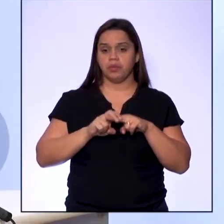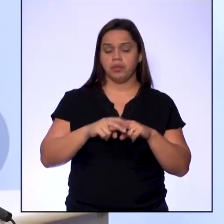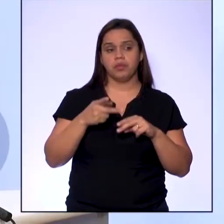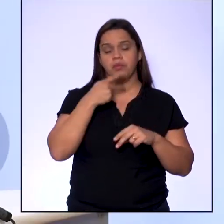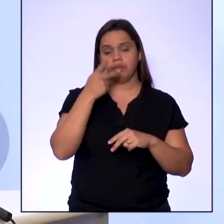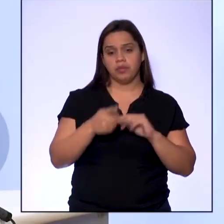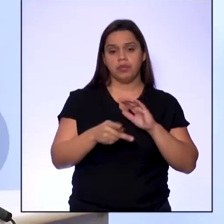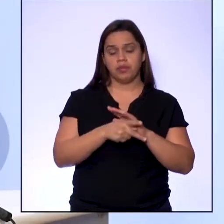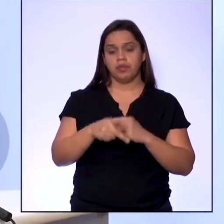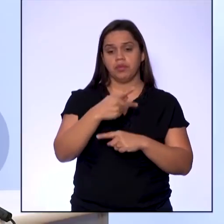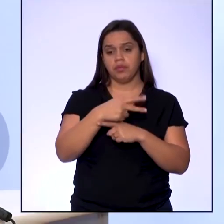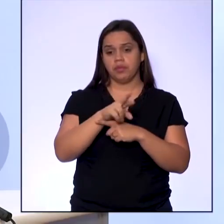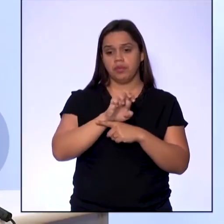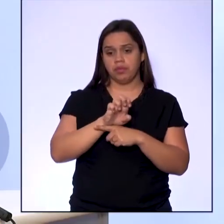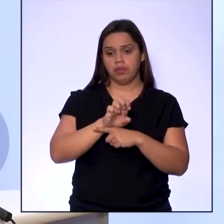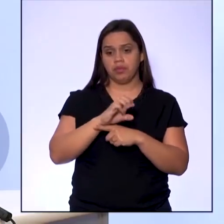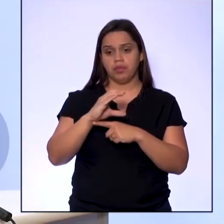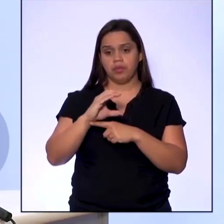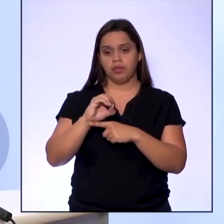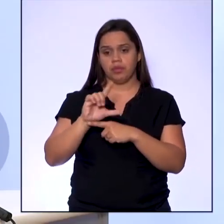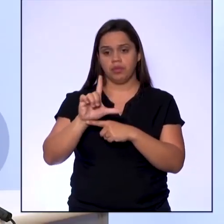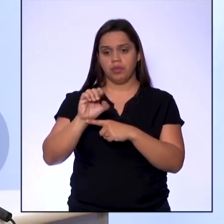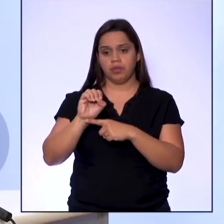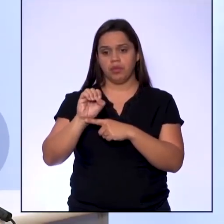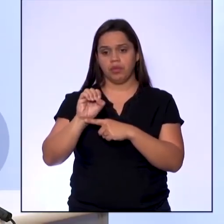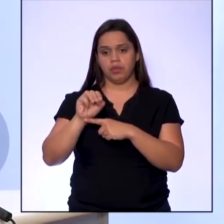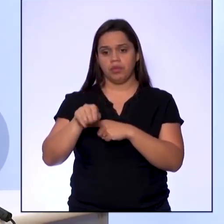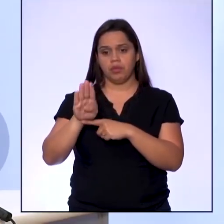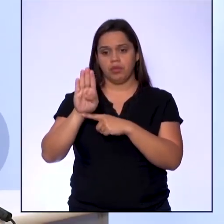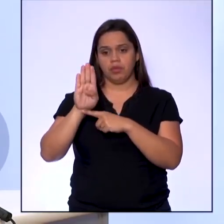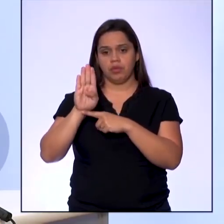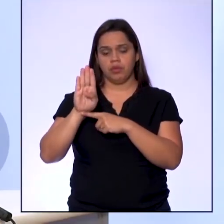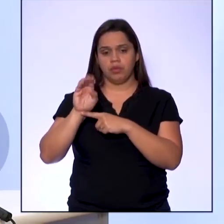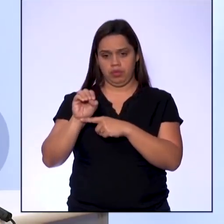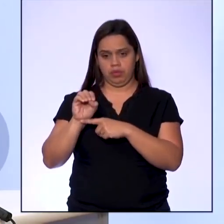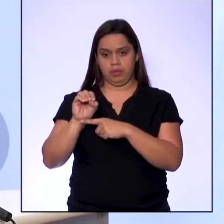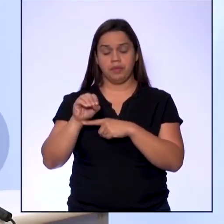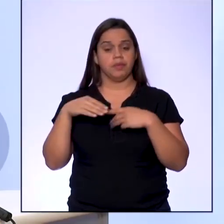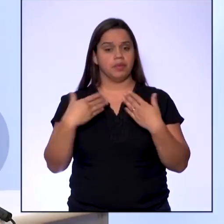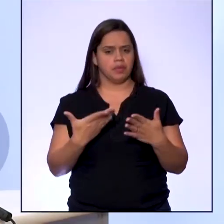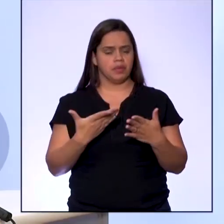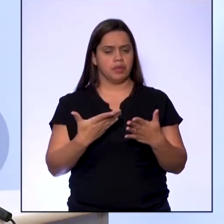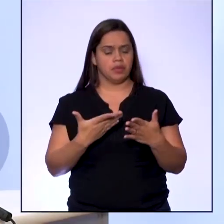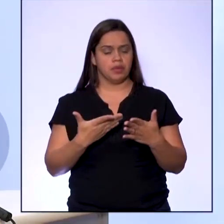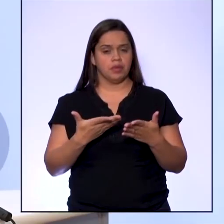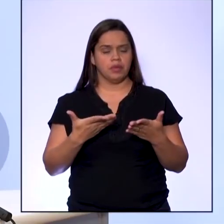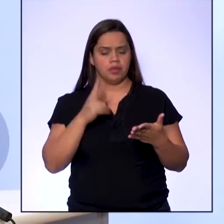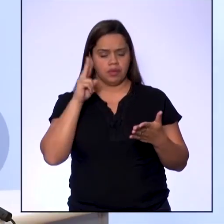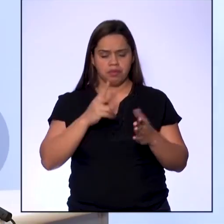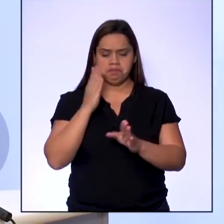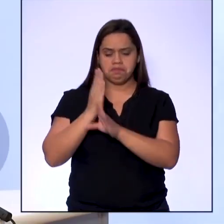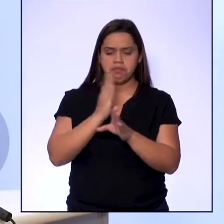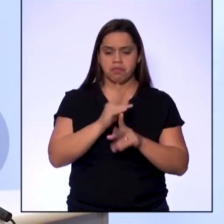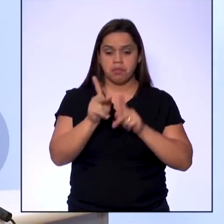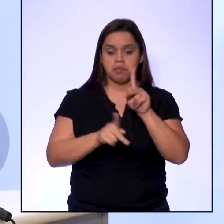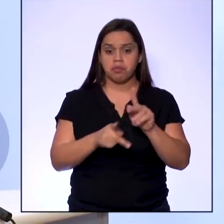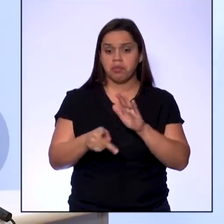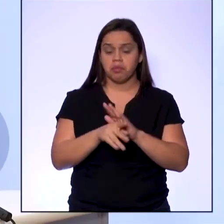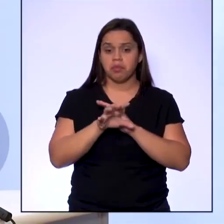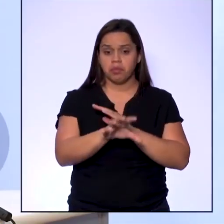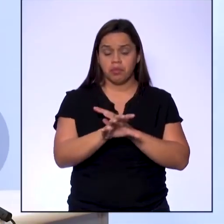civilização pré-colombiana os povos originais desta região, né? Tem que lembrar que quem descobriu